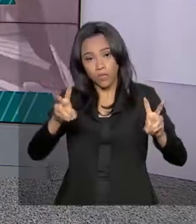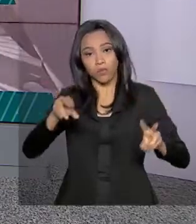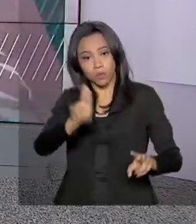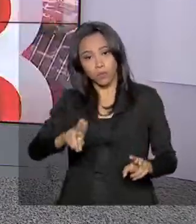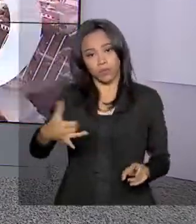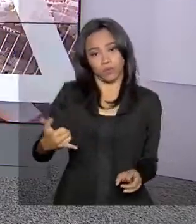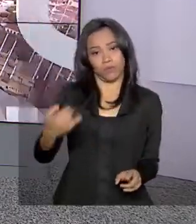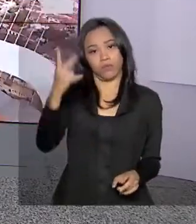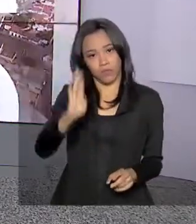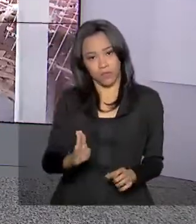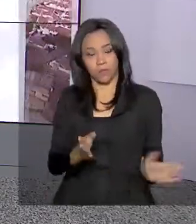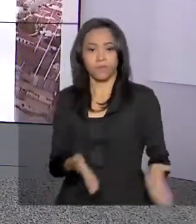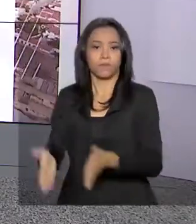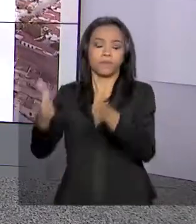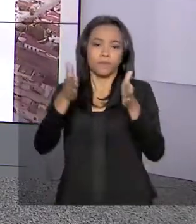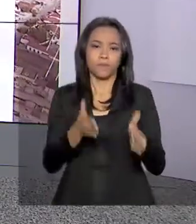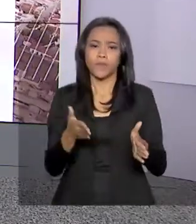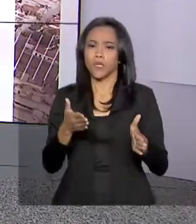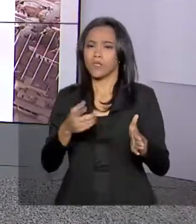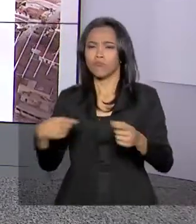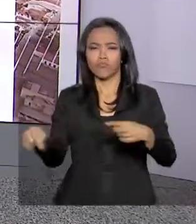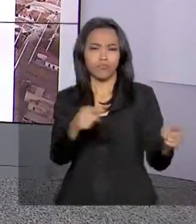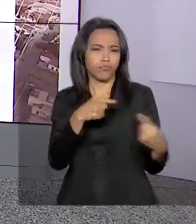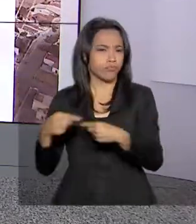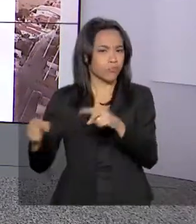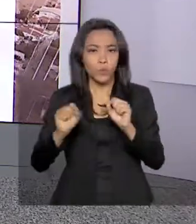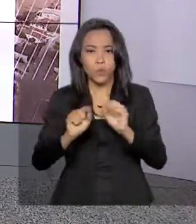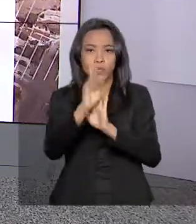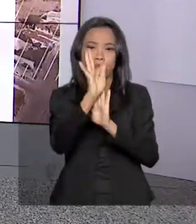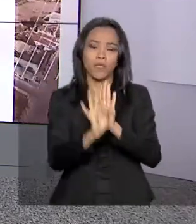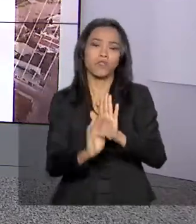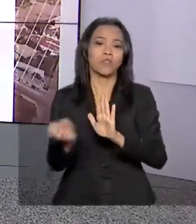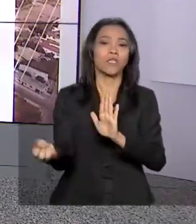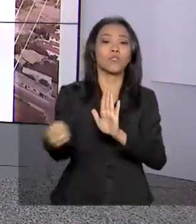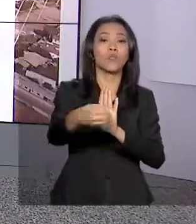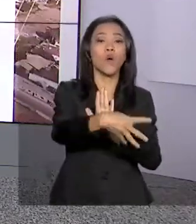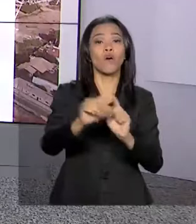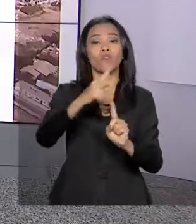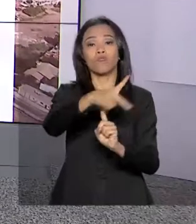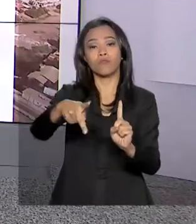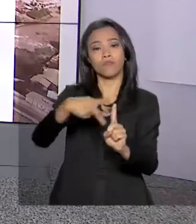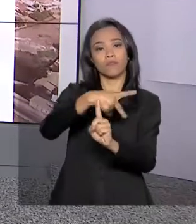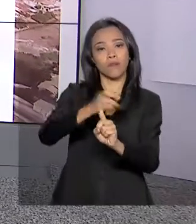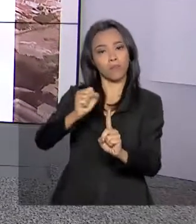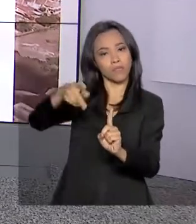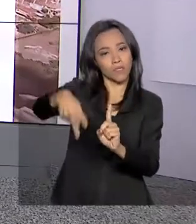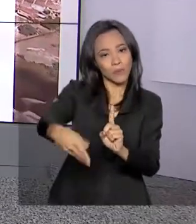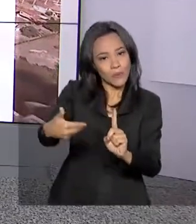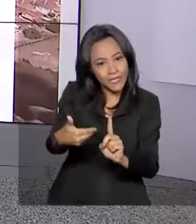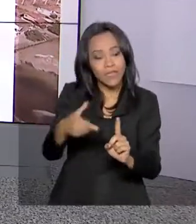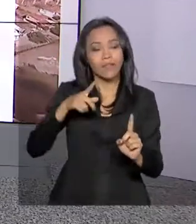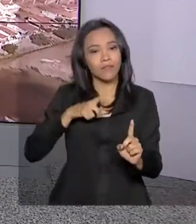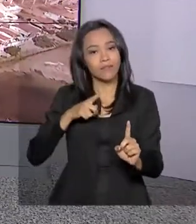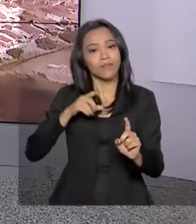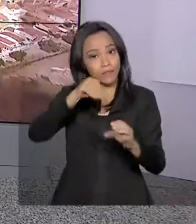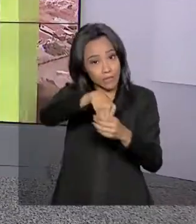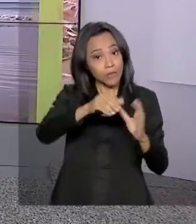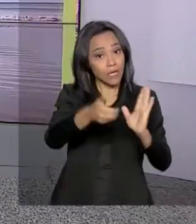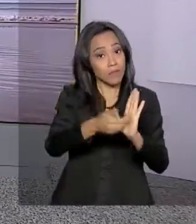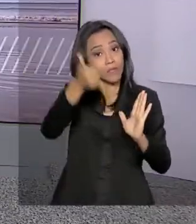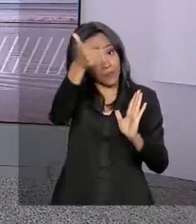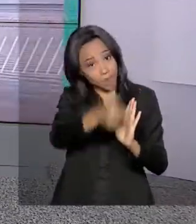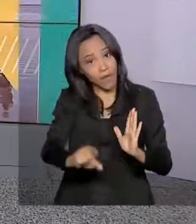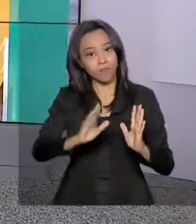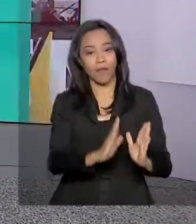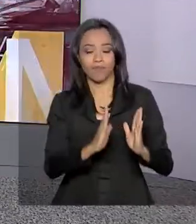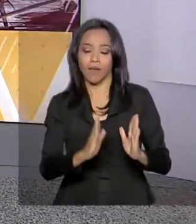as discussões sobre o texto da nova previdência na comissão especial da câmara tem mais uma etapa hoje o